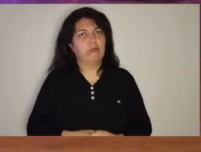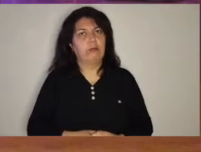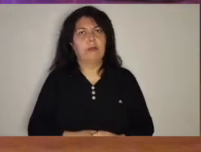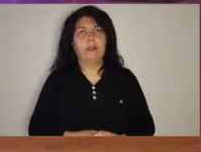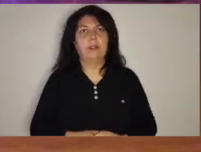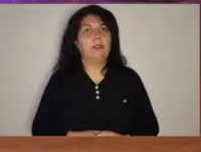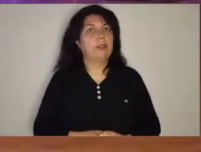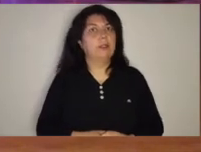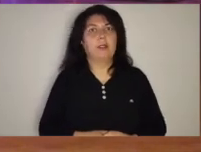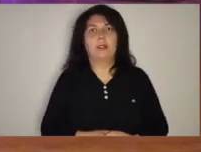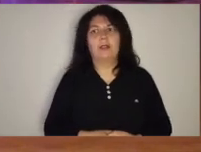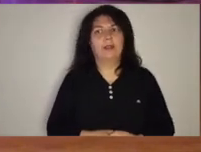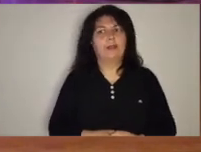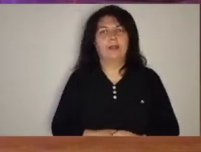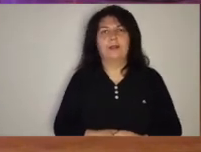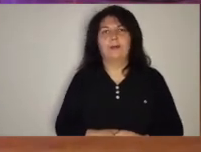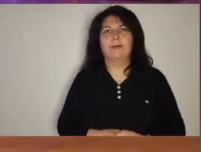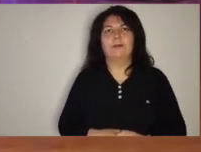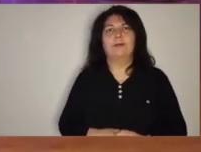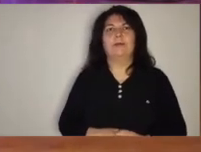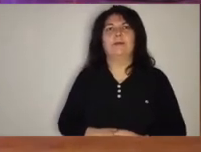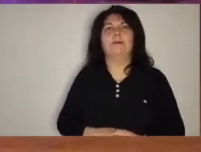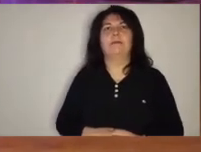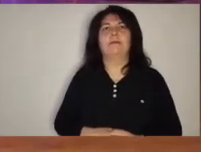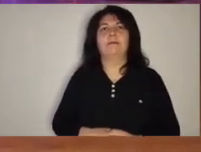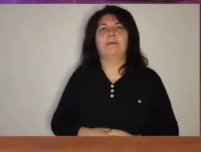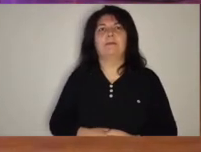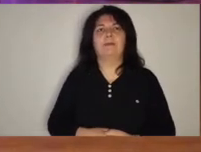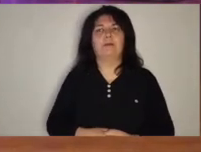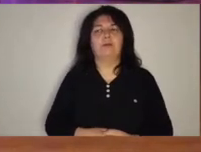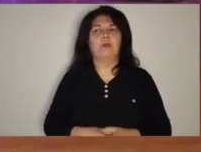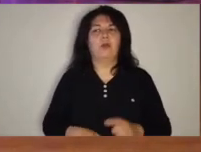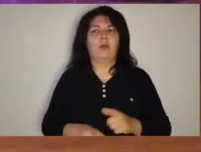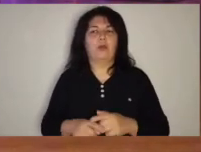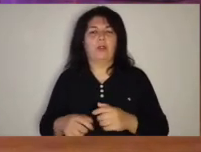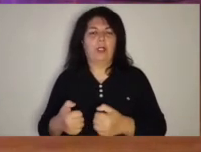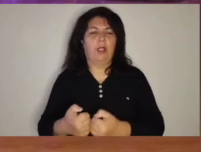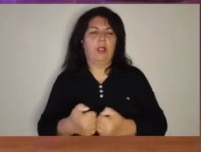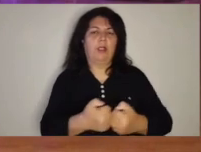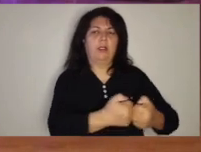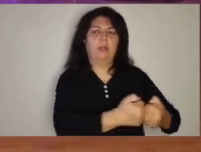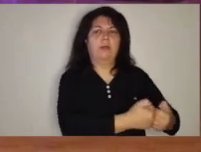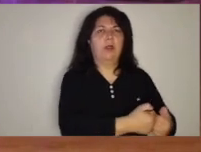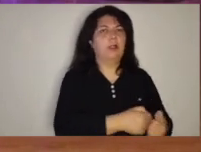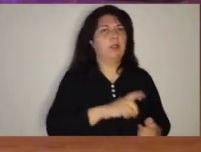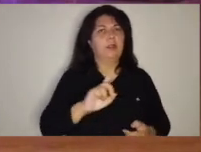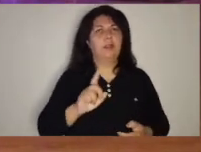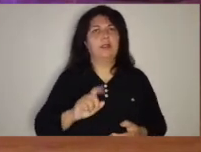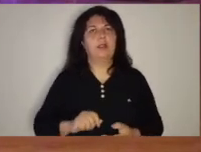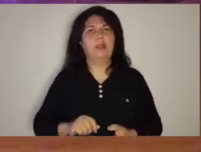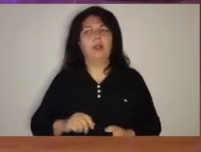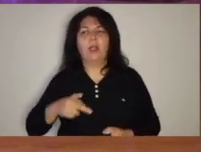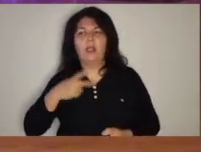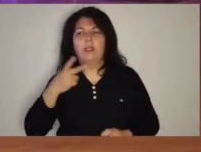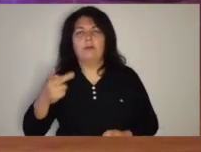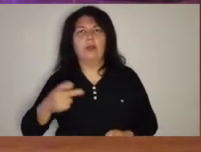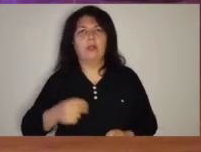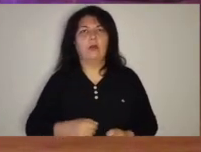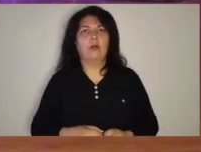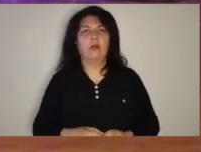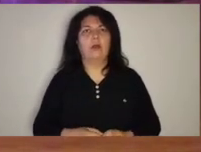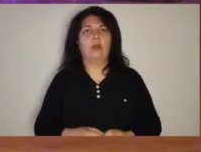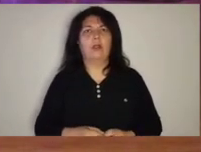Minha casa serviu até agora vocês vão levar embora? Não, irmão, sabe o que ele fala? Onde a presença de Deus está, eu